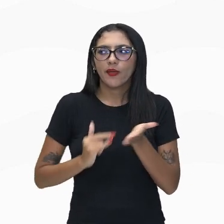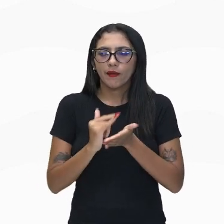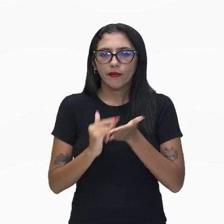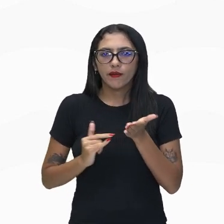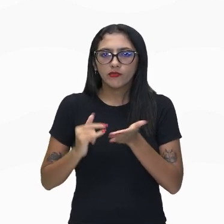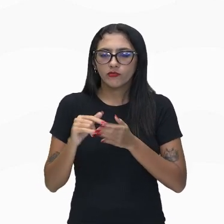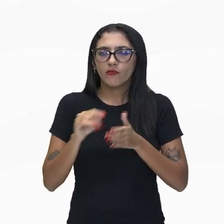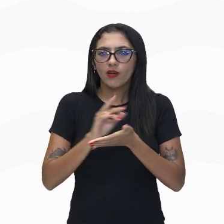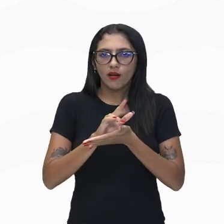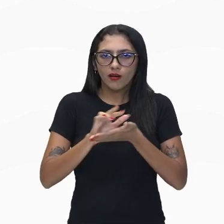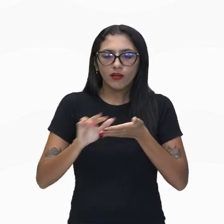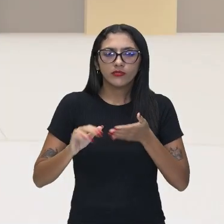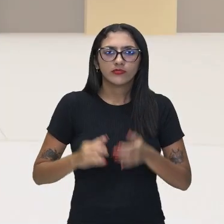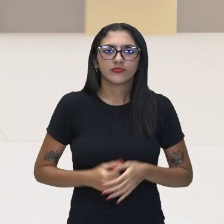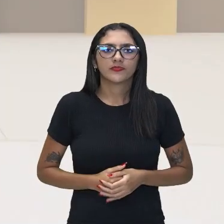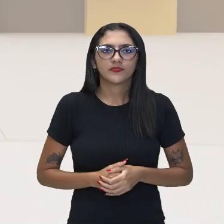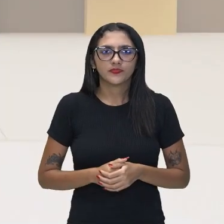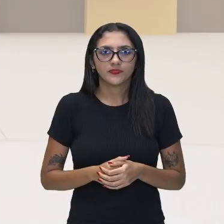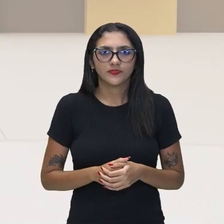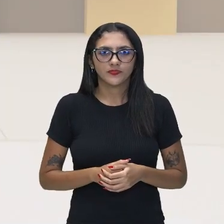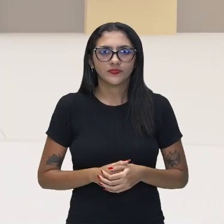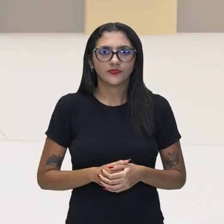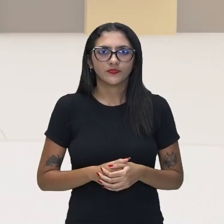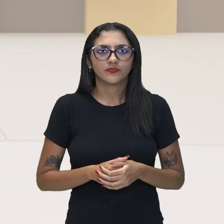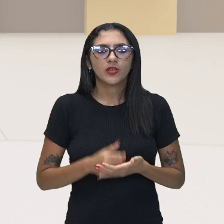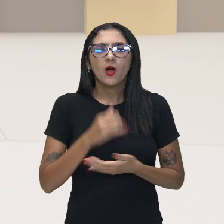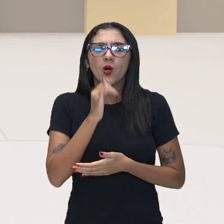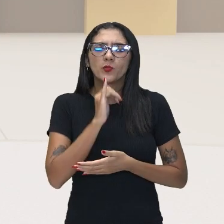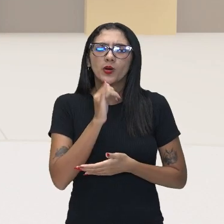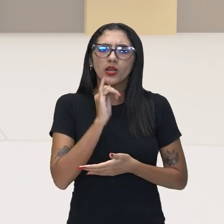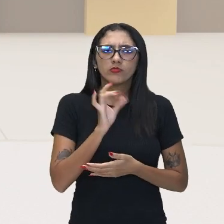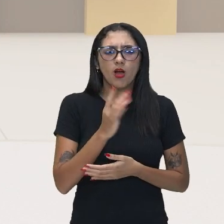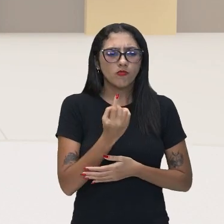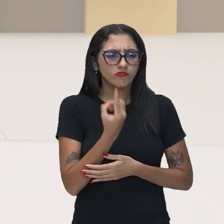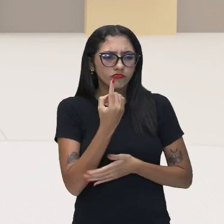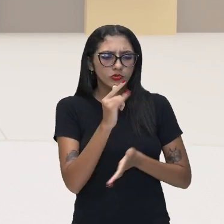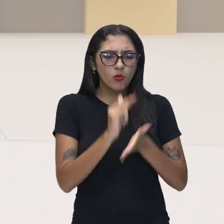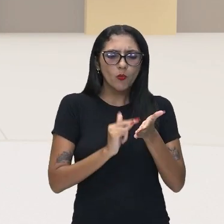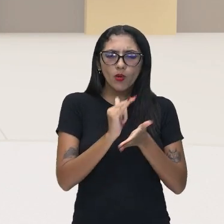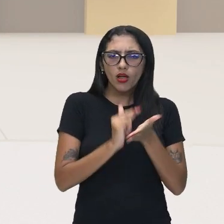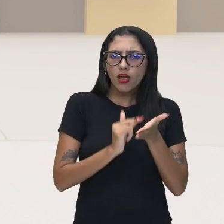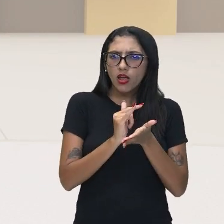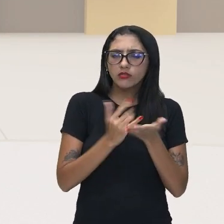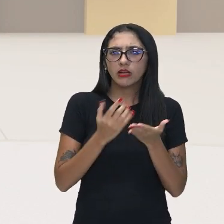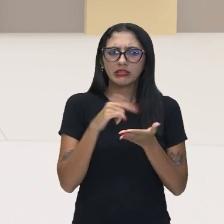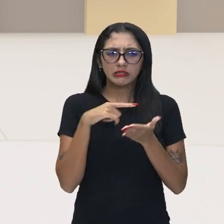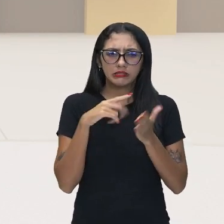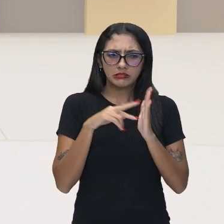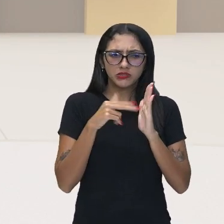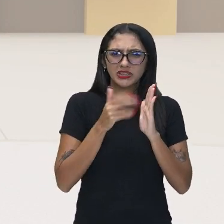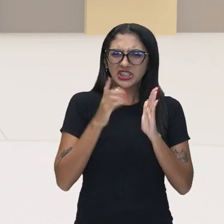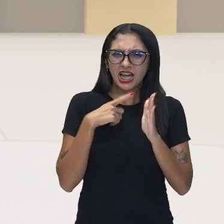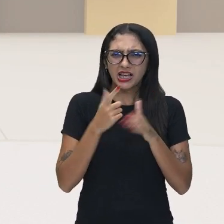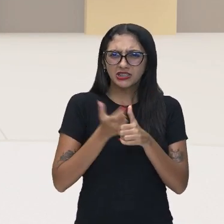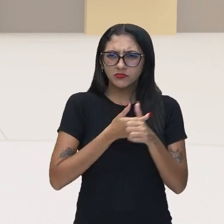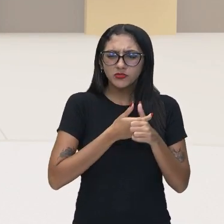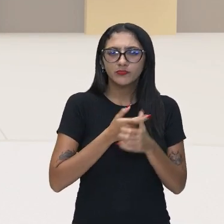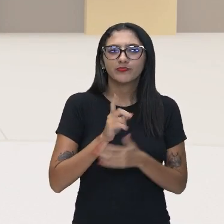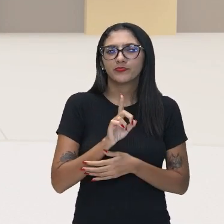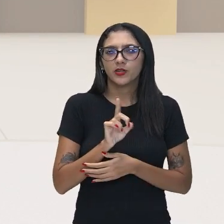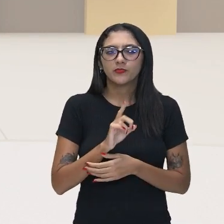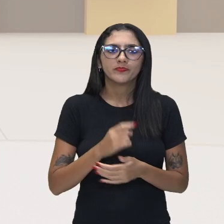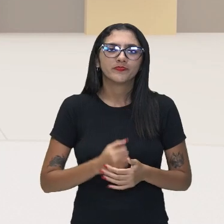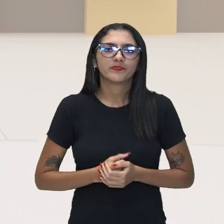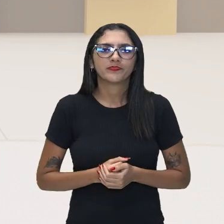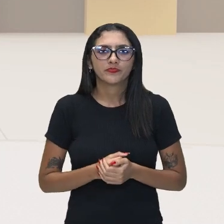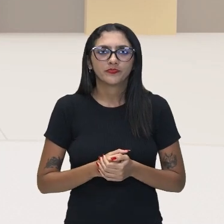você tem ali, né? Tá atrasado uma continha ali, não significa que você está endividado, tá bom? Endividamento é